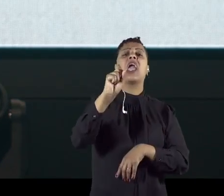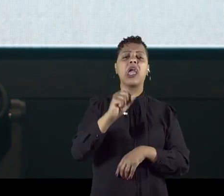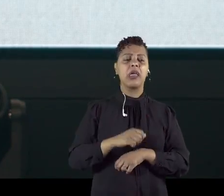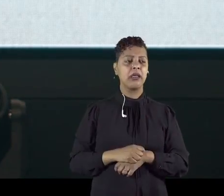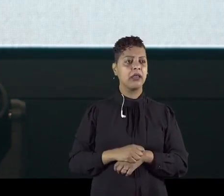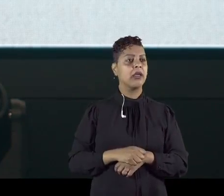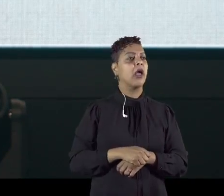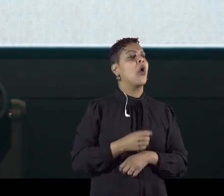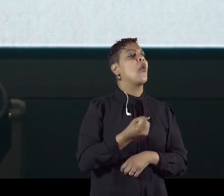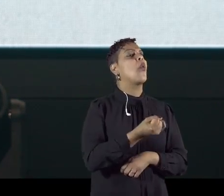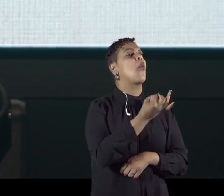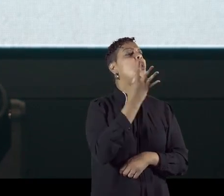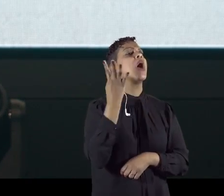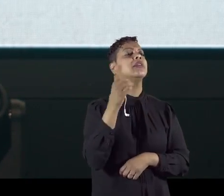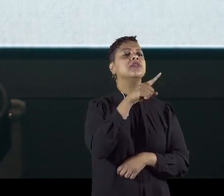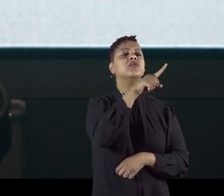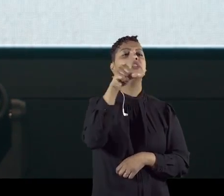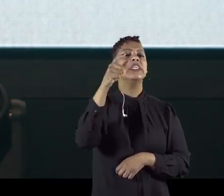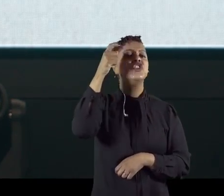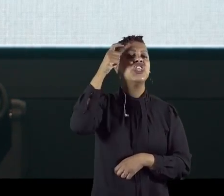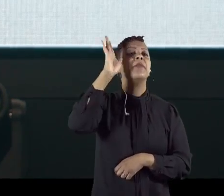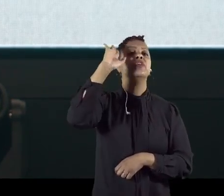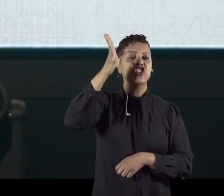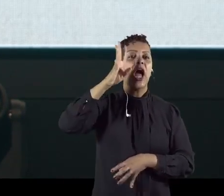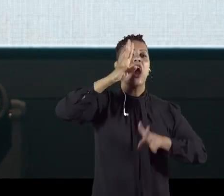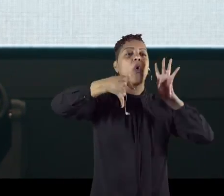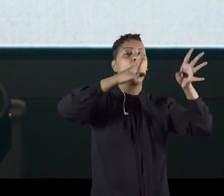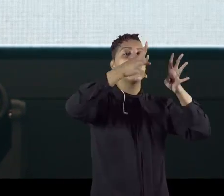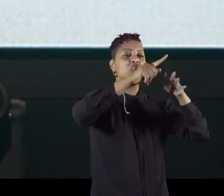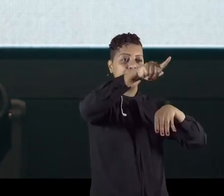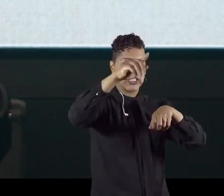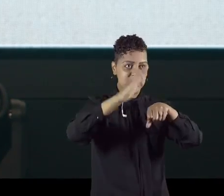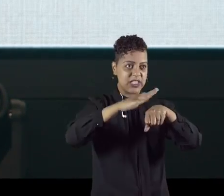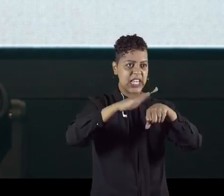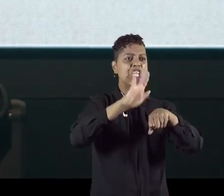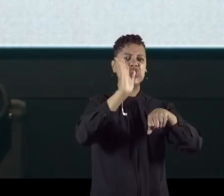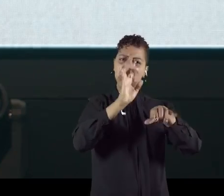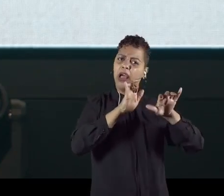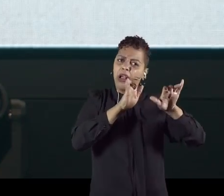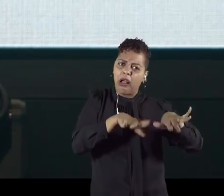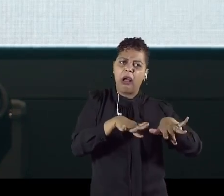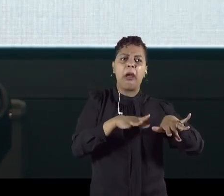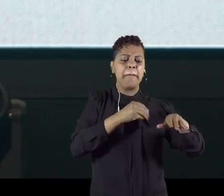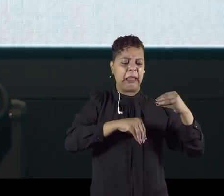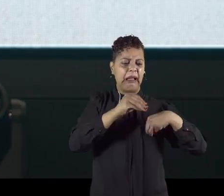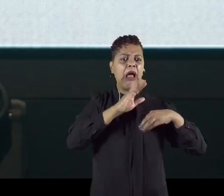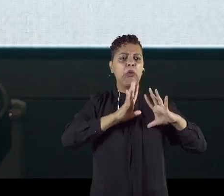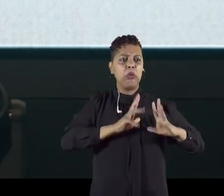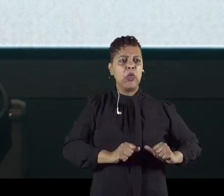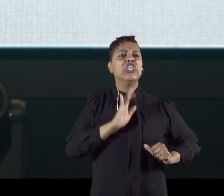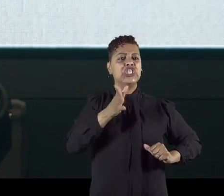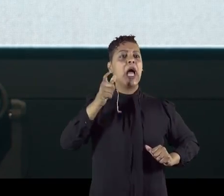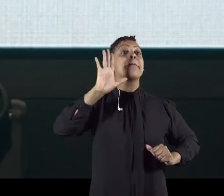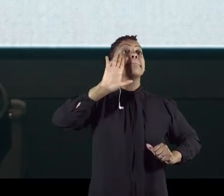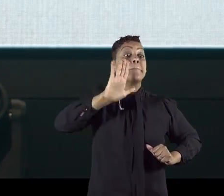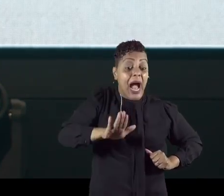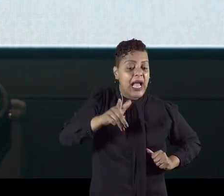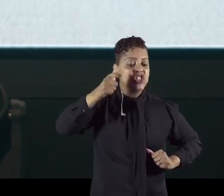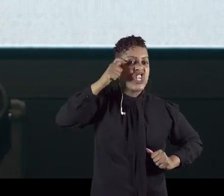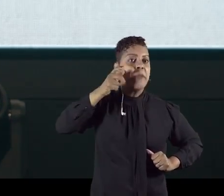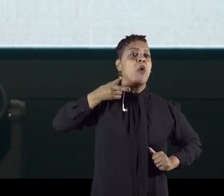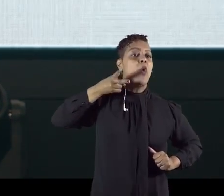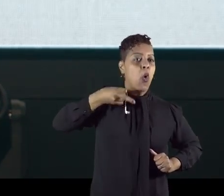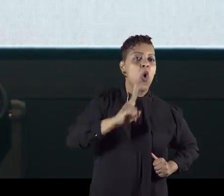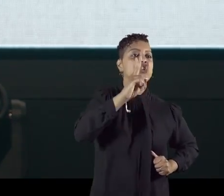foram acusados pelo diabo por algo que fizeram E você já abandonou aquele erro já abandonar um pecado ele continua te